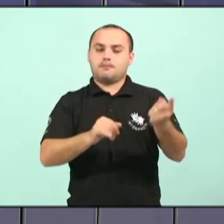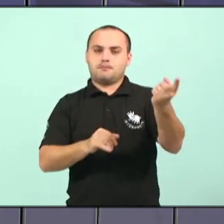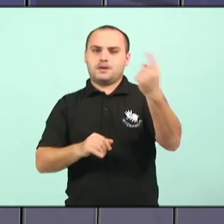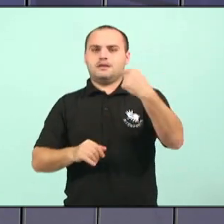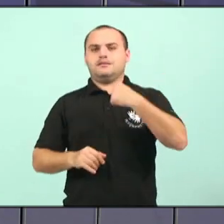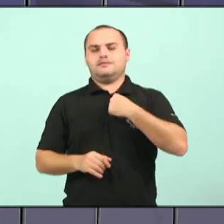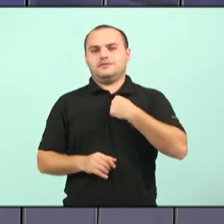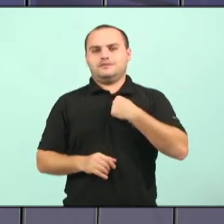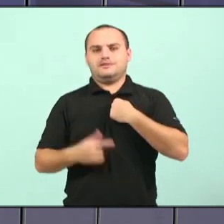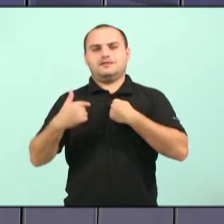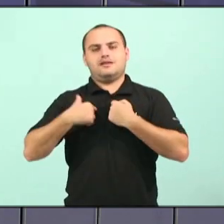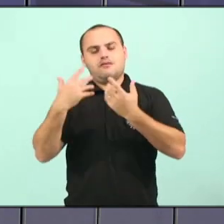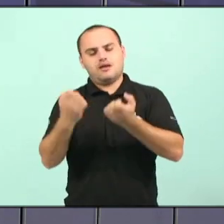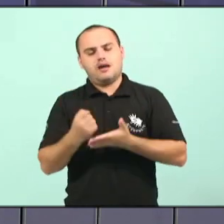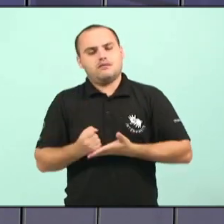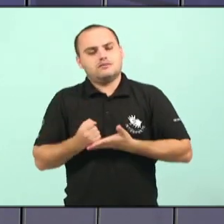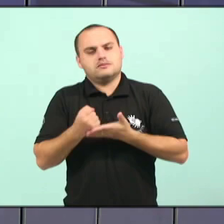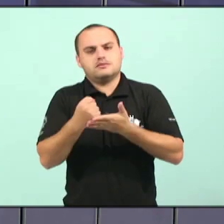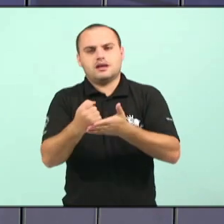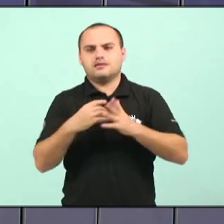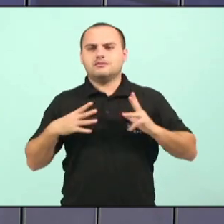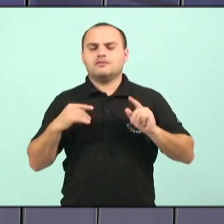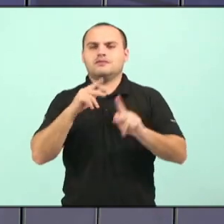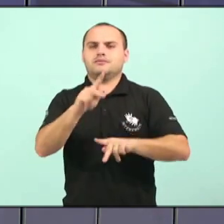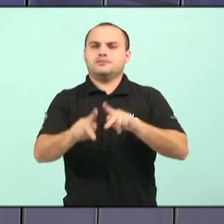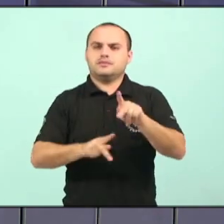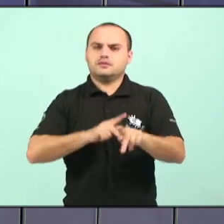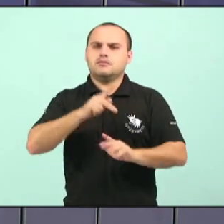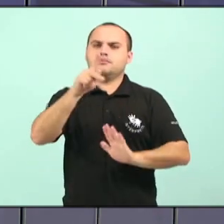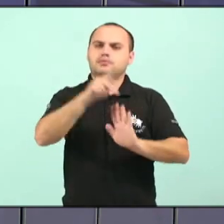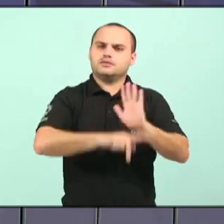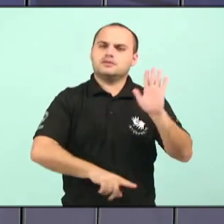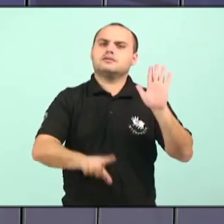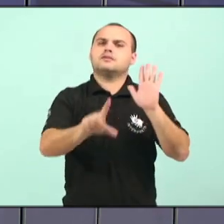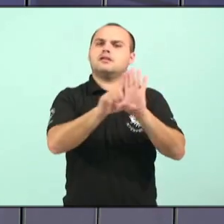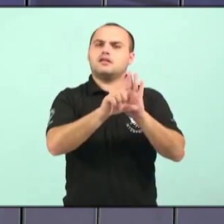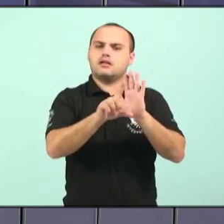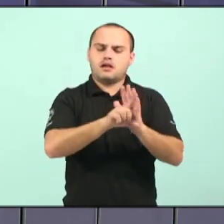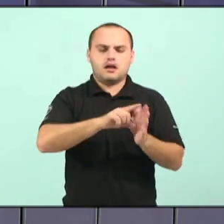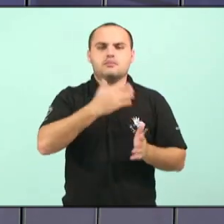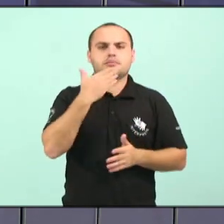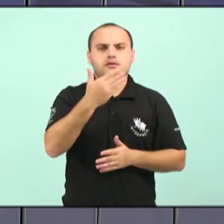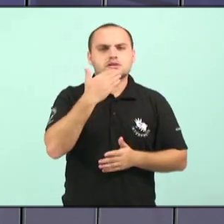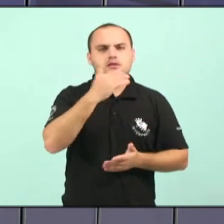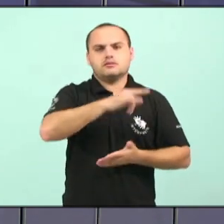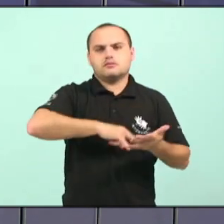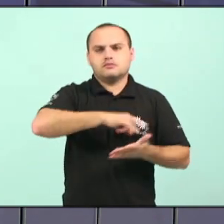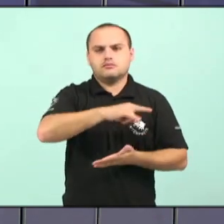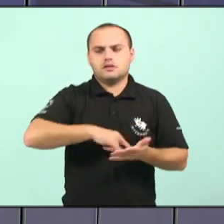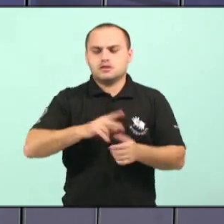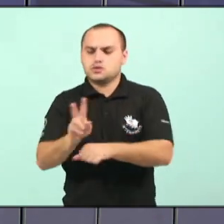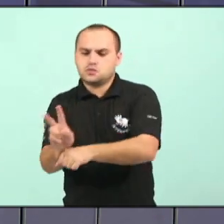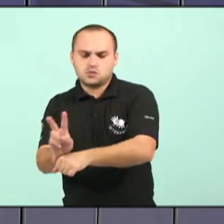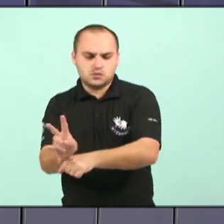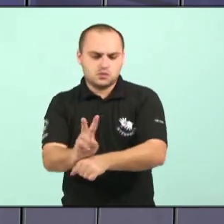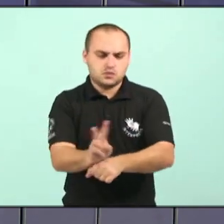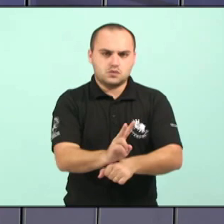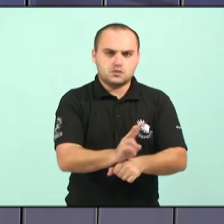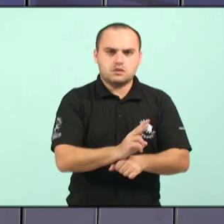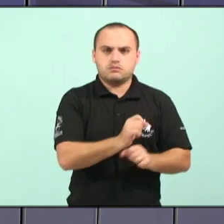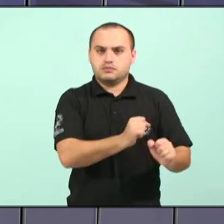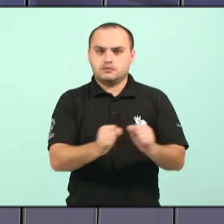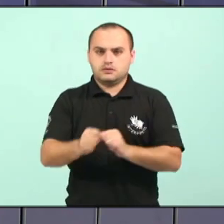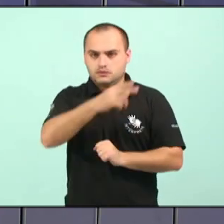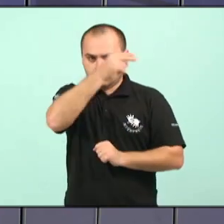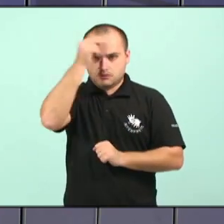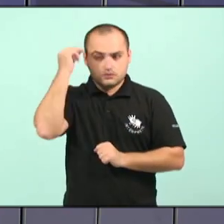a atender as reivindicações, os projetos de lei, os requerimentos, a forma como nós fiscalizamos o Poder Executivo, sempre em